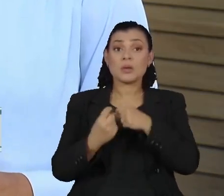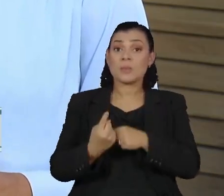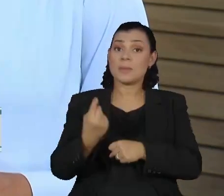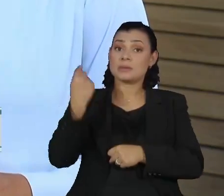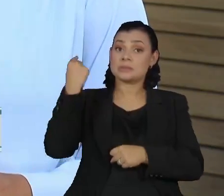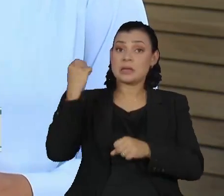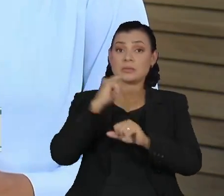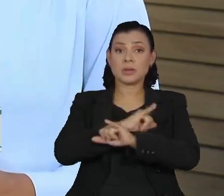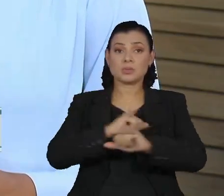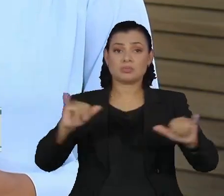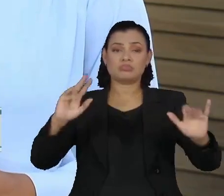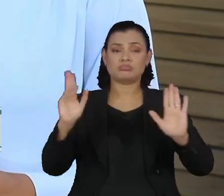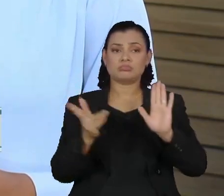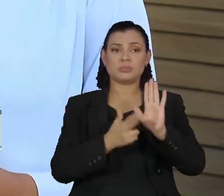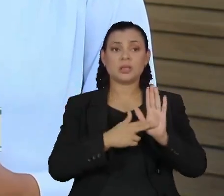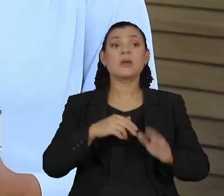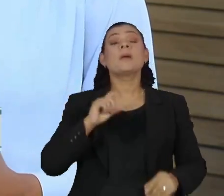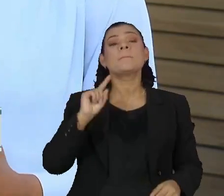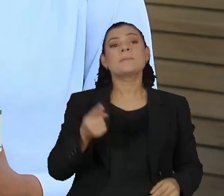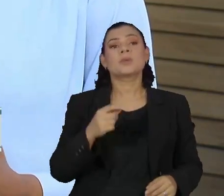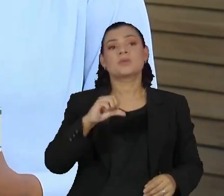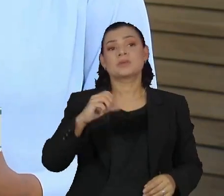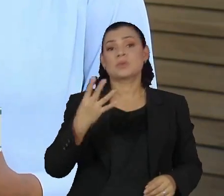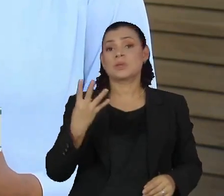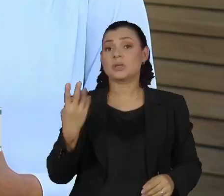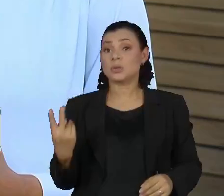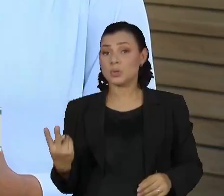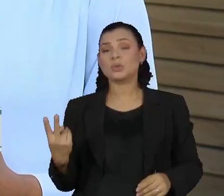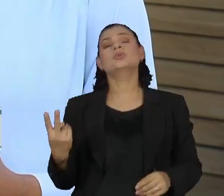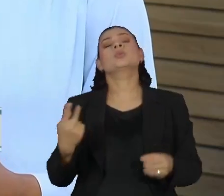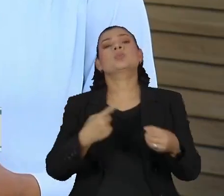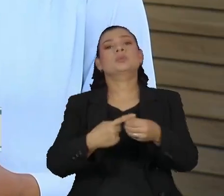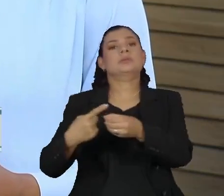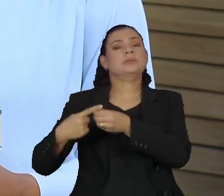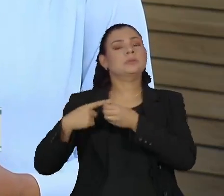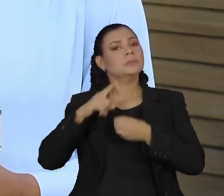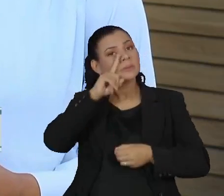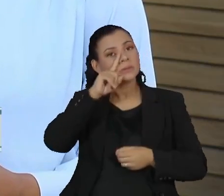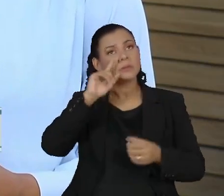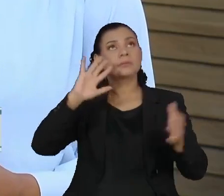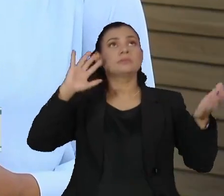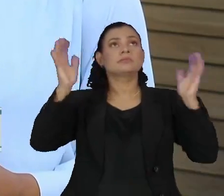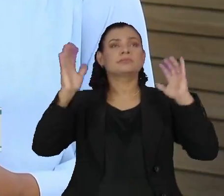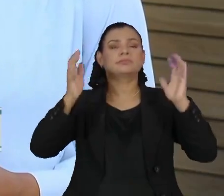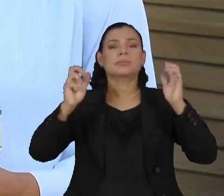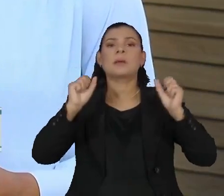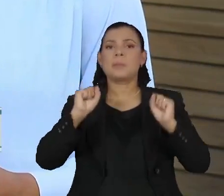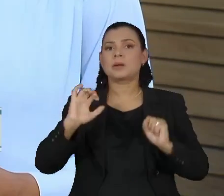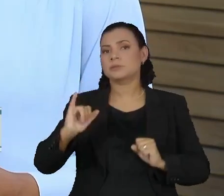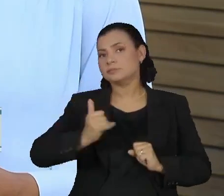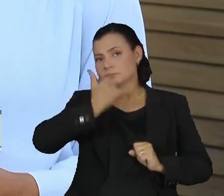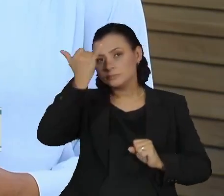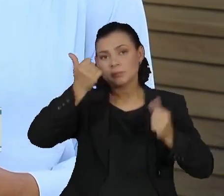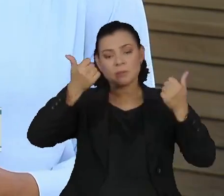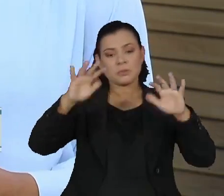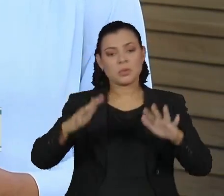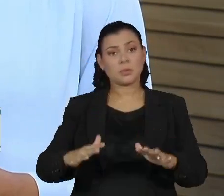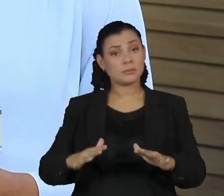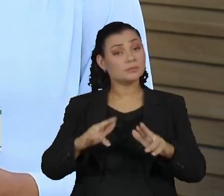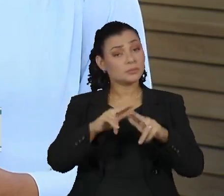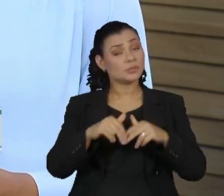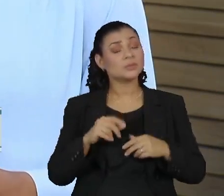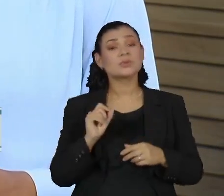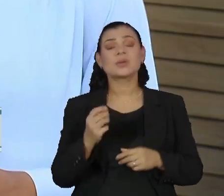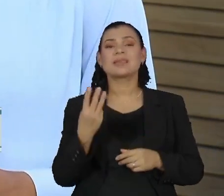que 1.942 municípios são extremamente vulneráveis a eventos climáticos extremos. Isso é mais do que